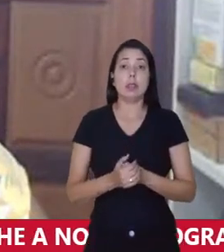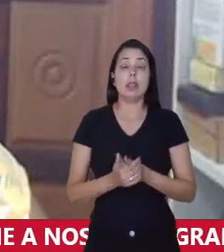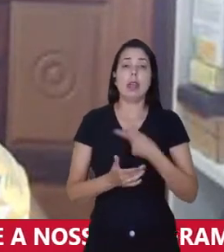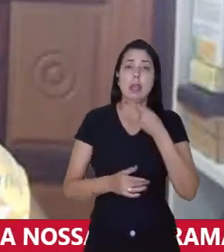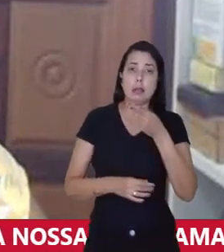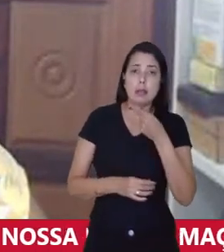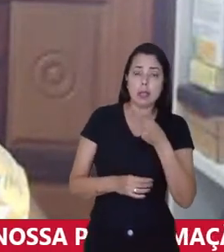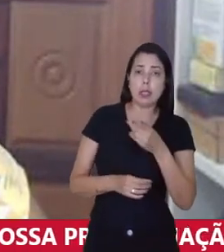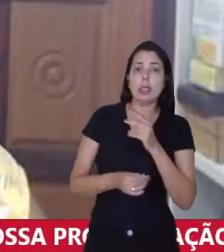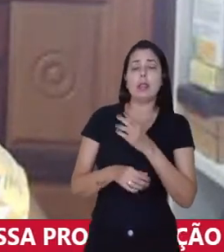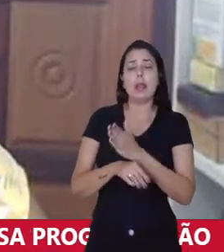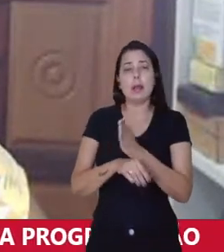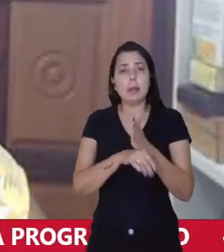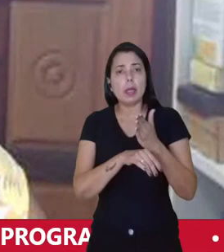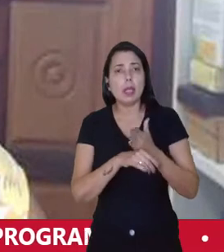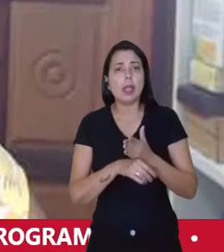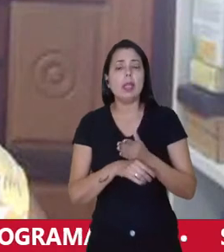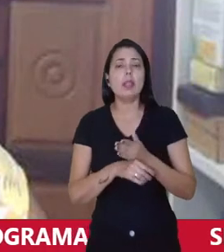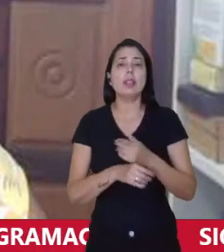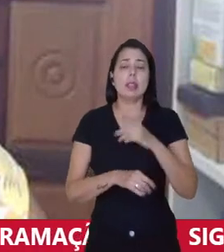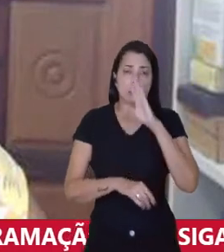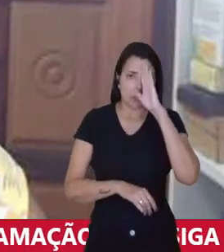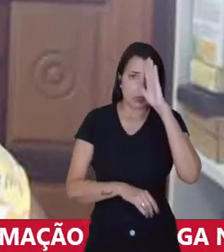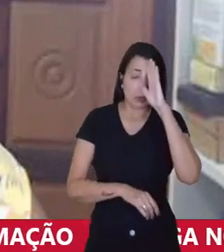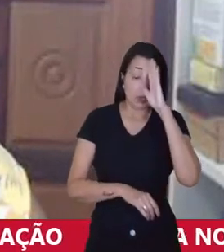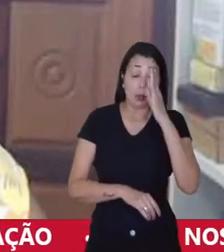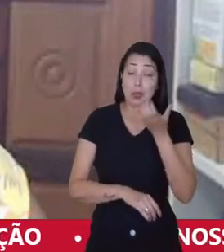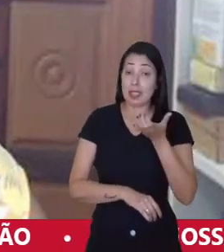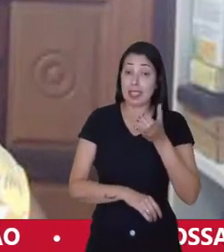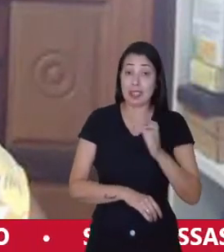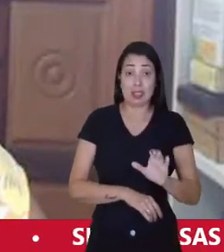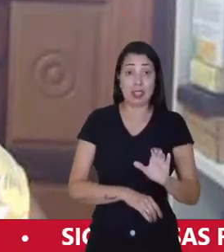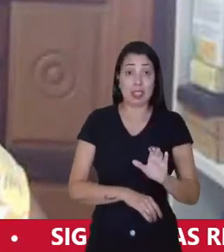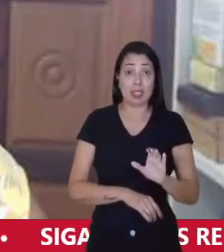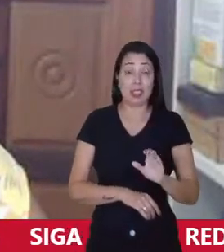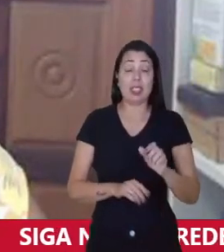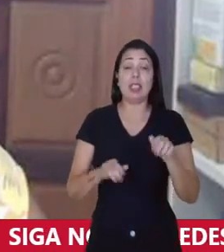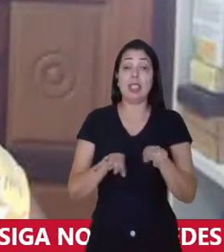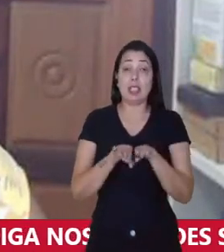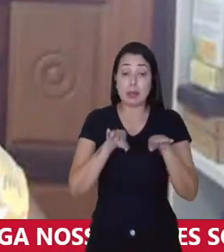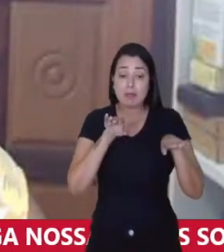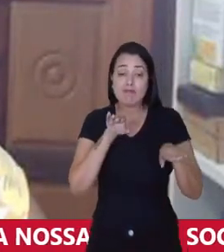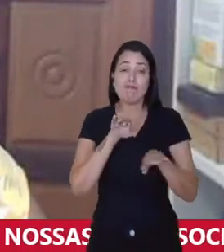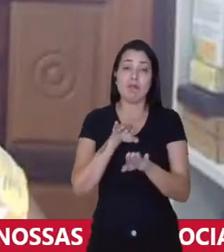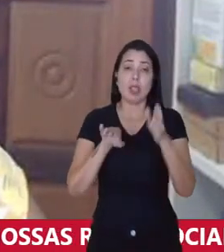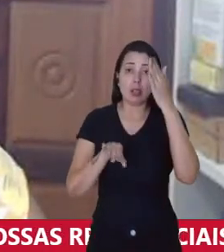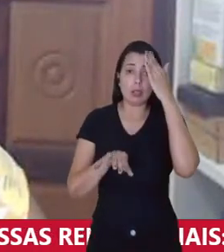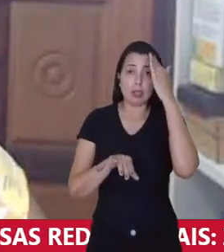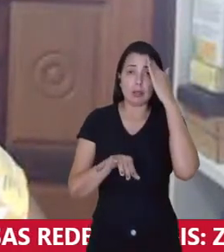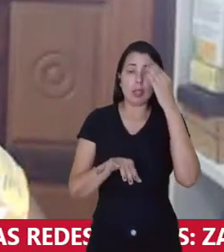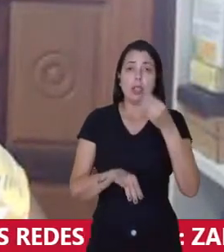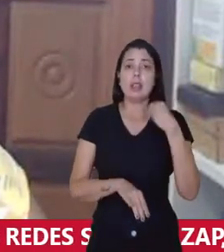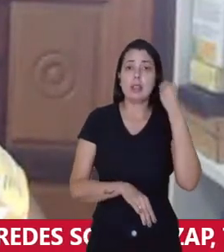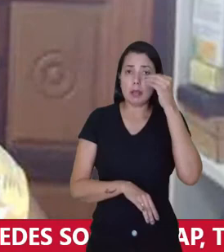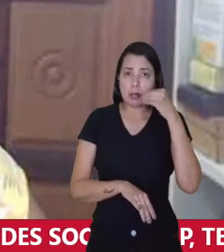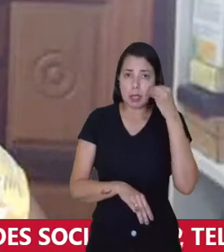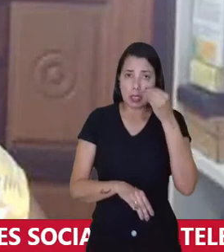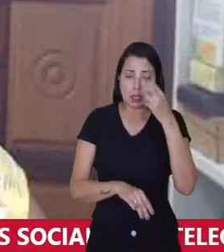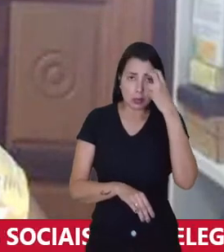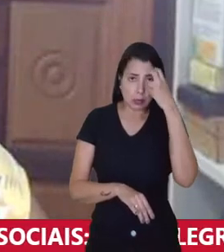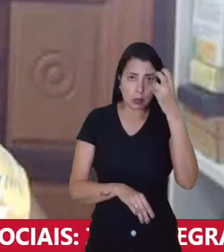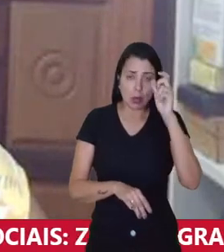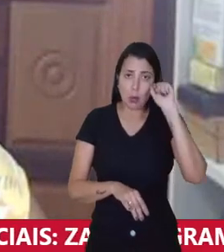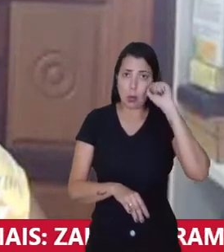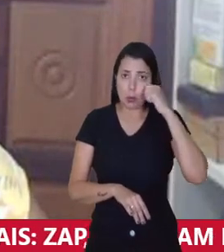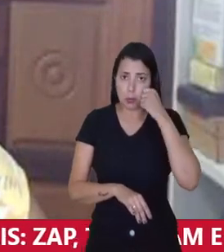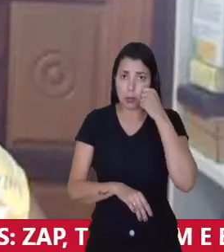as práticas racistas fundamentalistas que negam e ou desqualificam os saberes e as experiências culturais